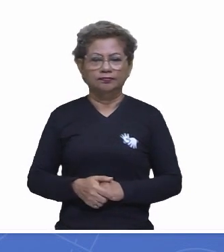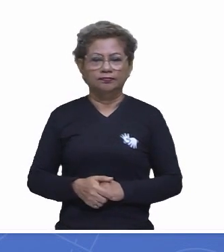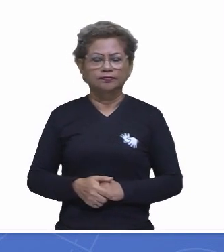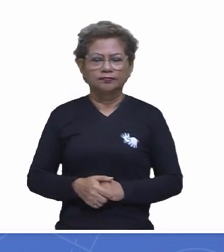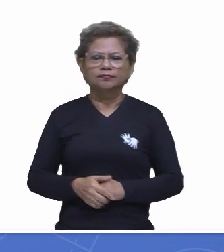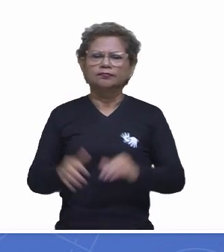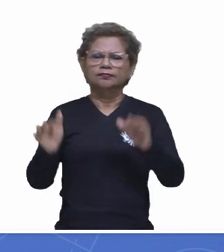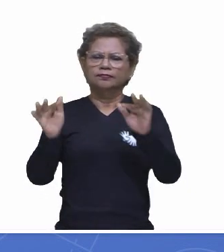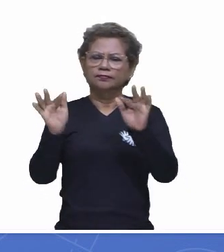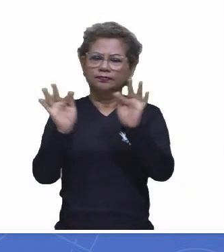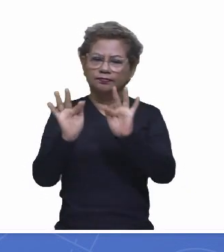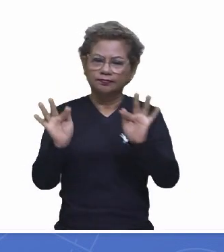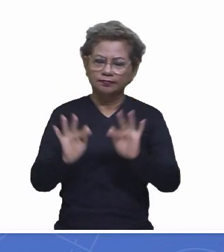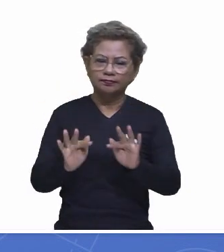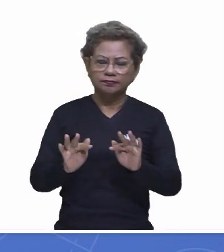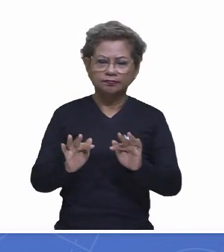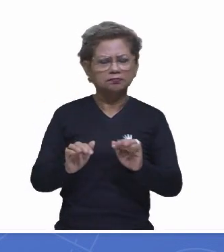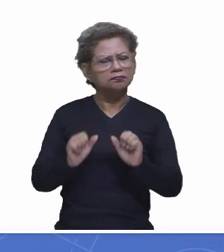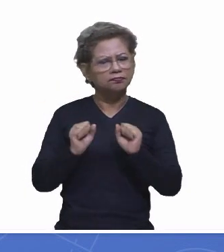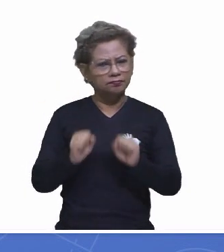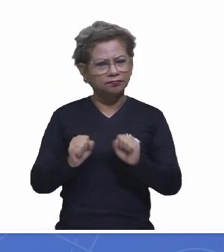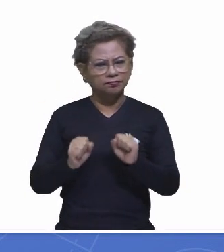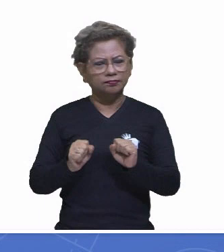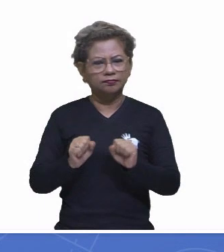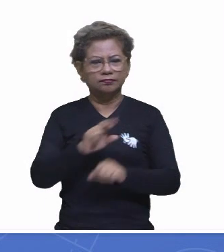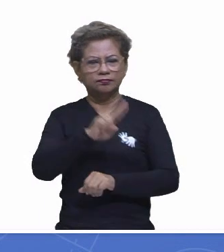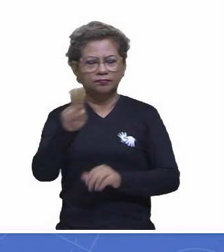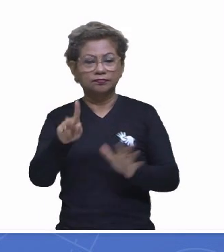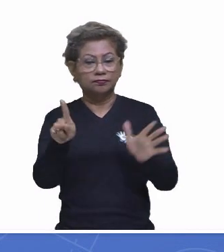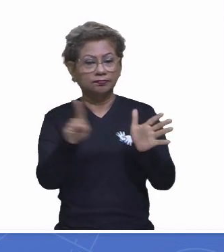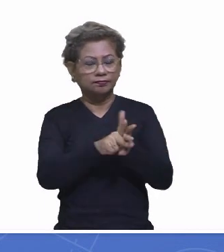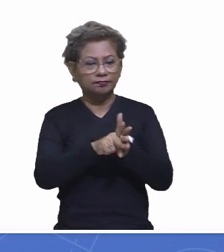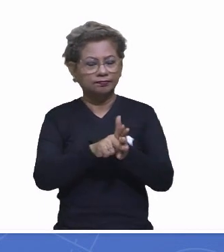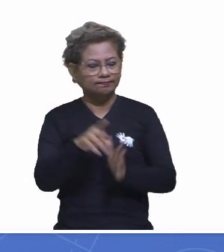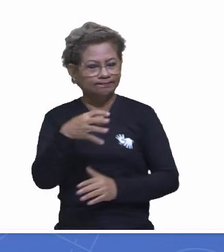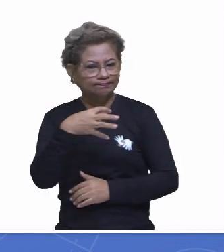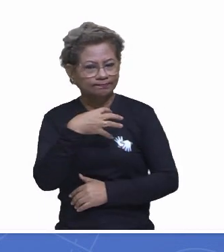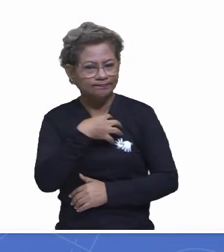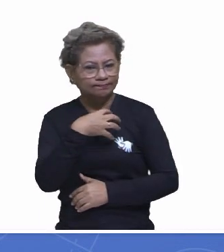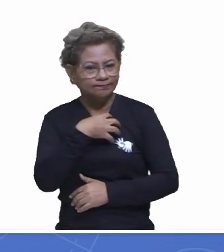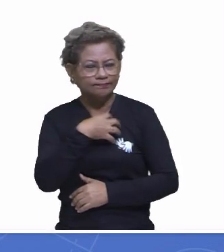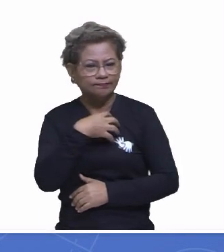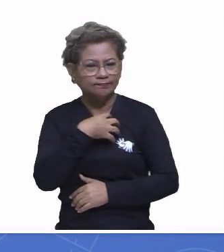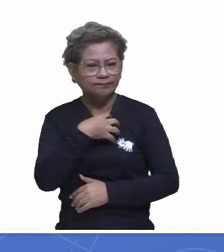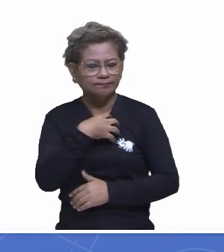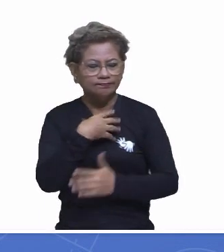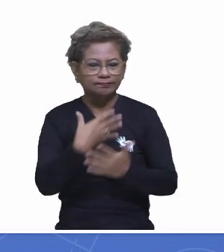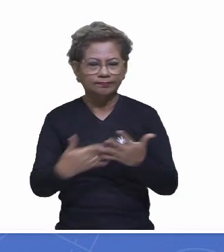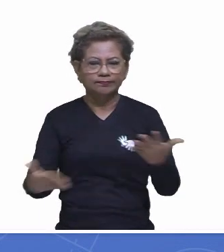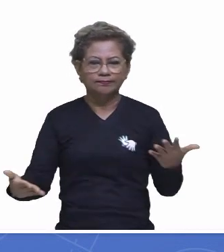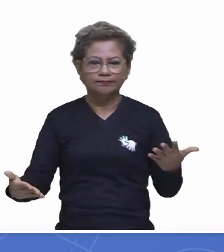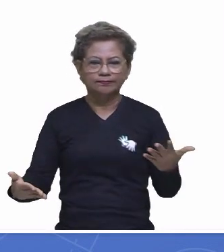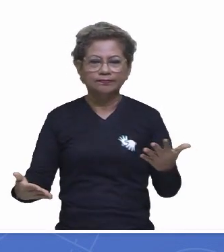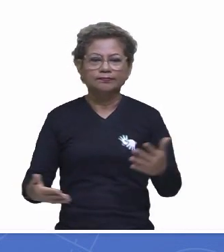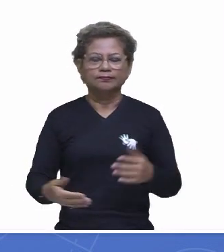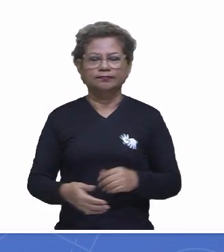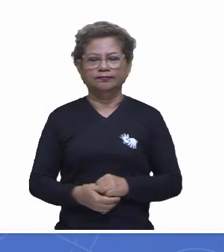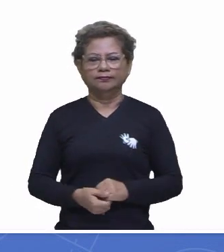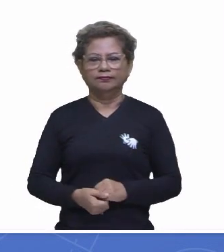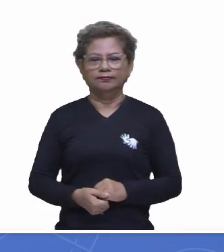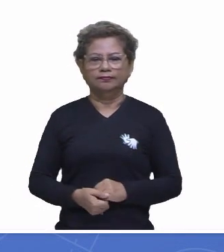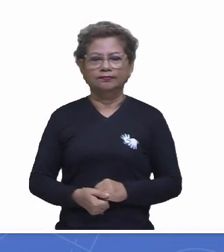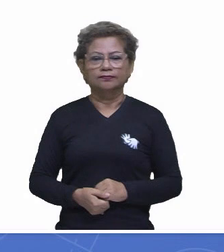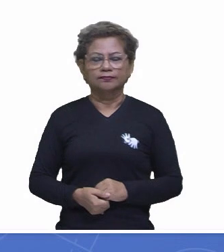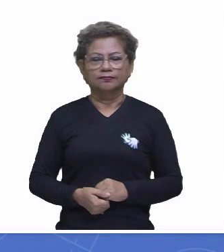Infelicidade poderia ser o nome próprio desse novo estado da alma humana que se perdeu de si, ao perder-se